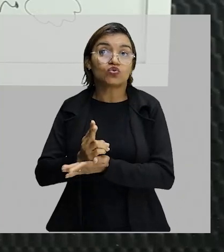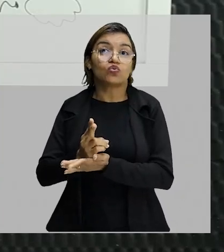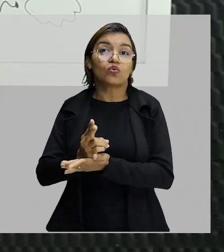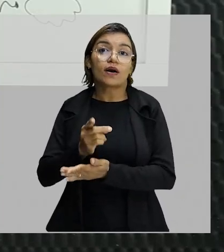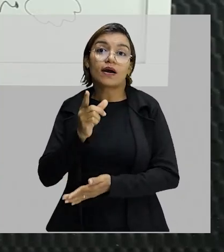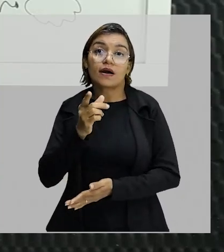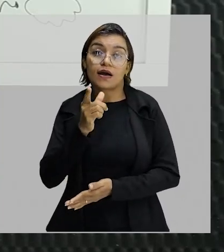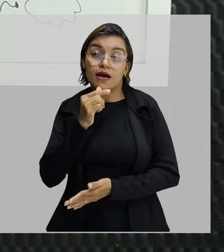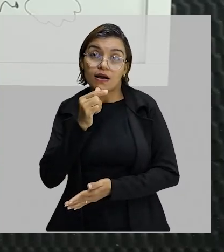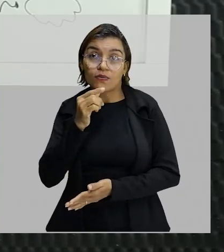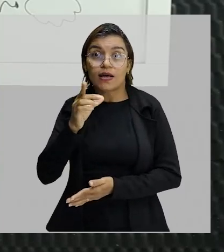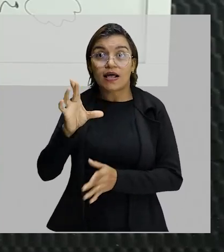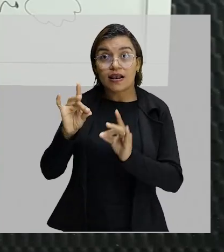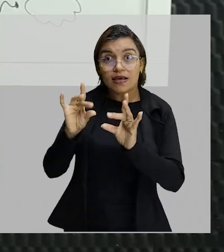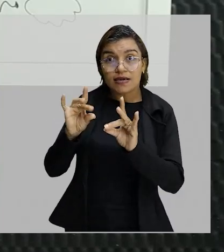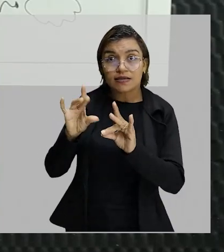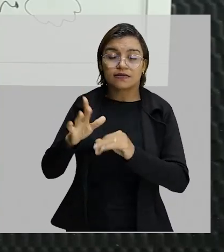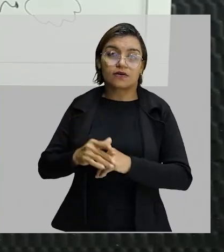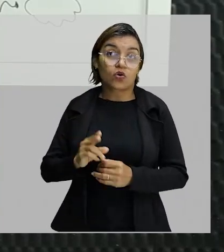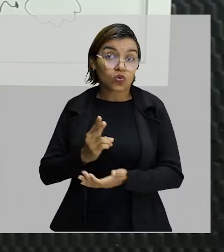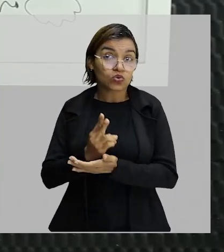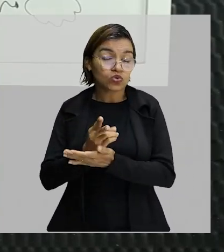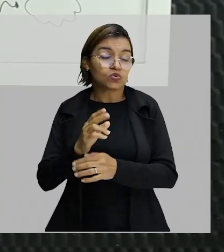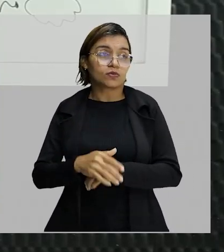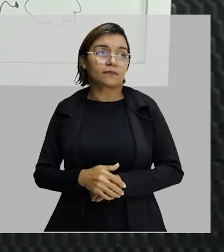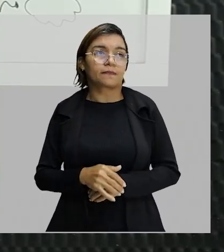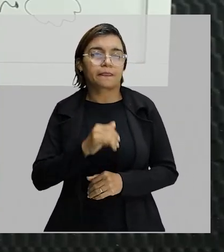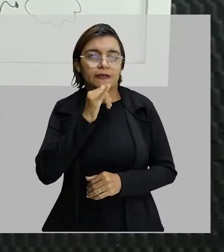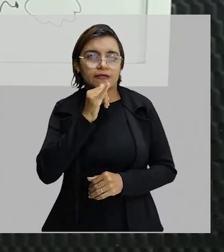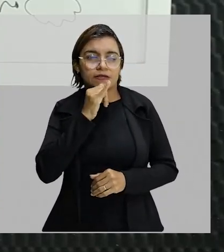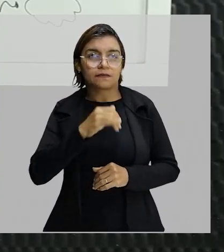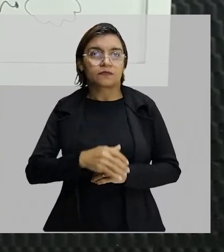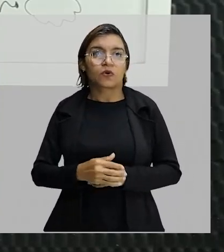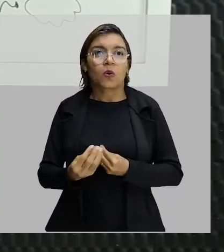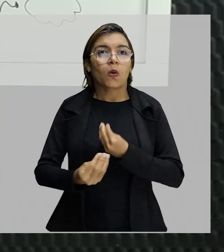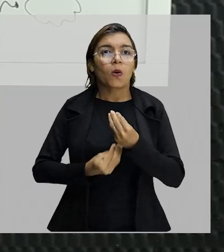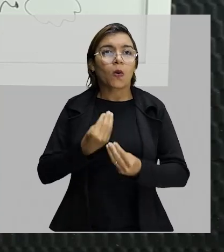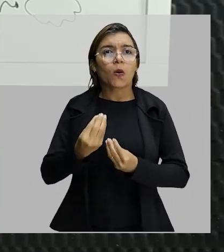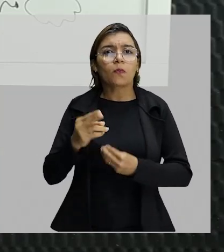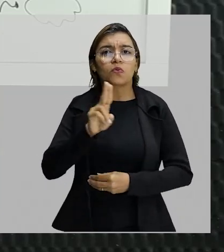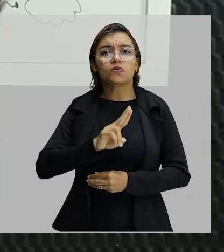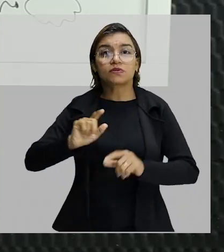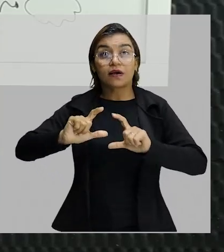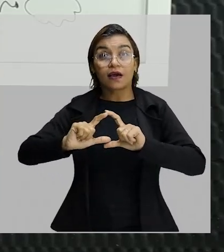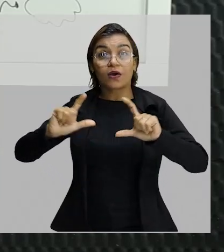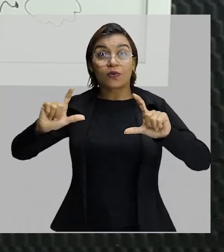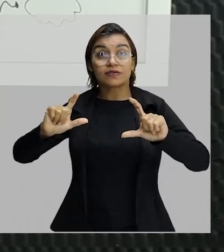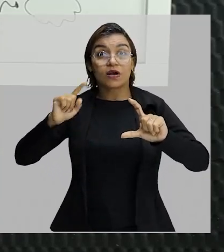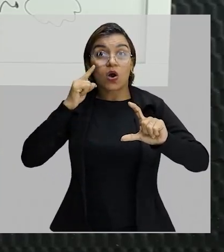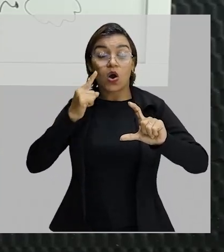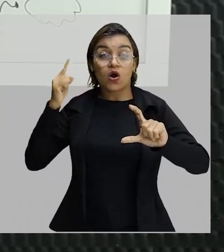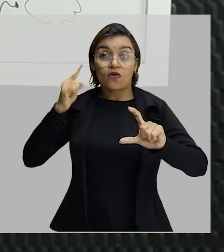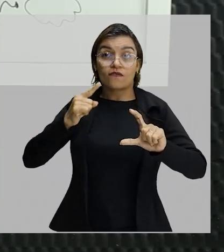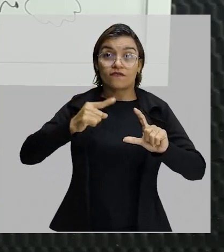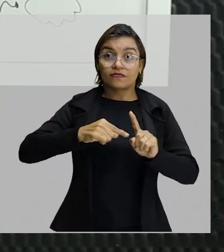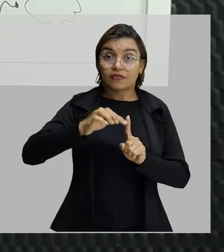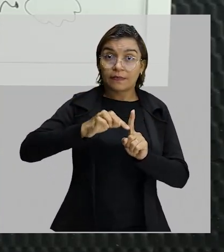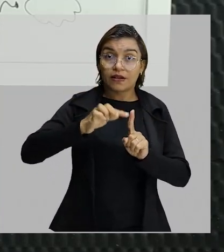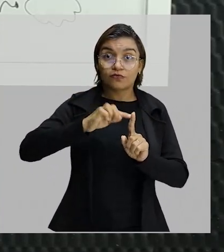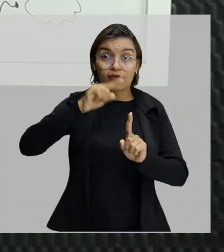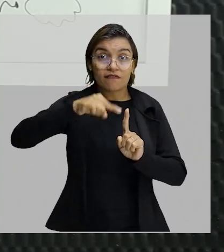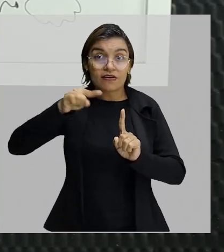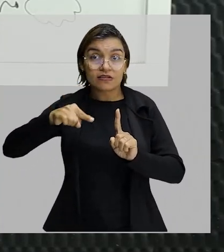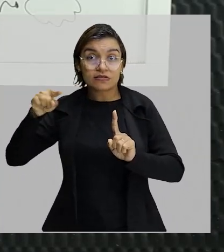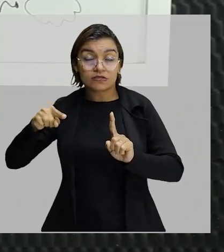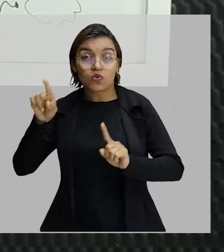E como é que a gente calcula o calor sensível? Pela equação fundamental da calorimetria. Utiliza a variação de temperatura, certo?